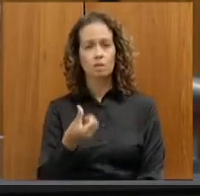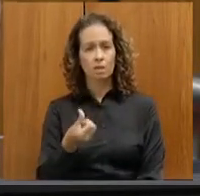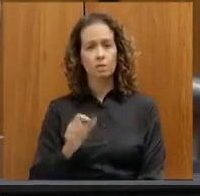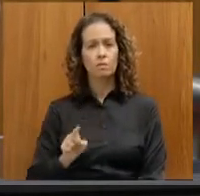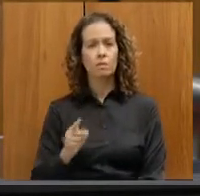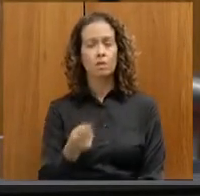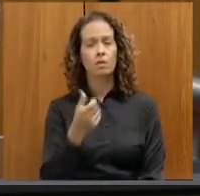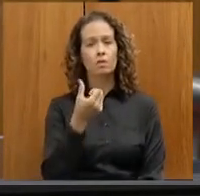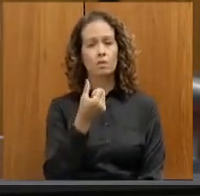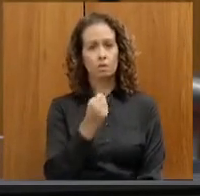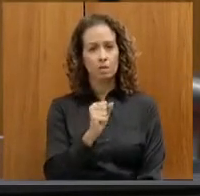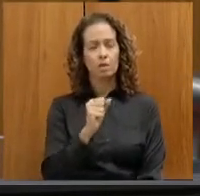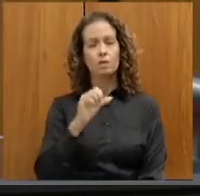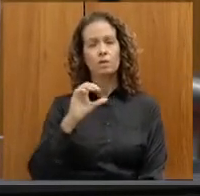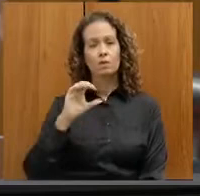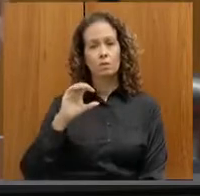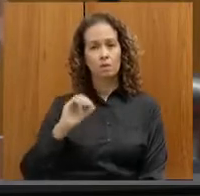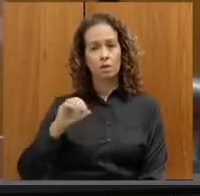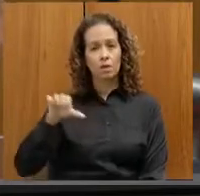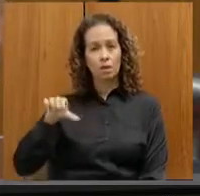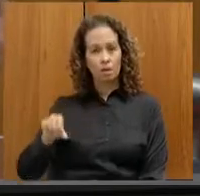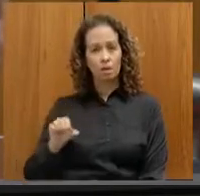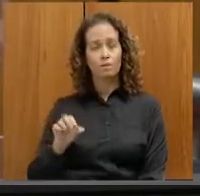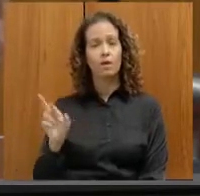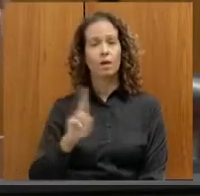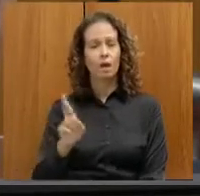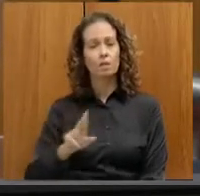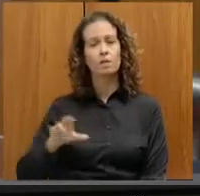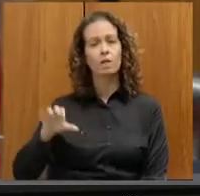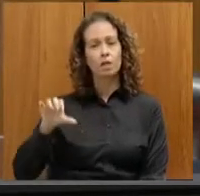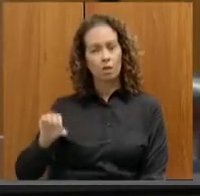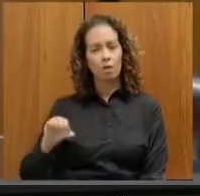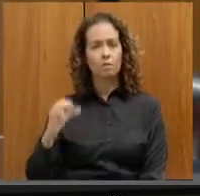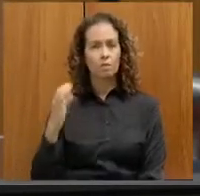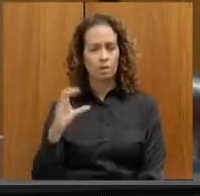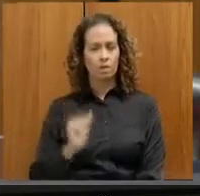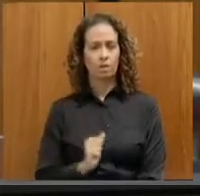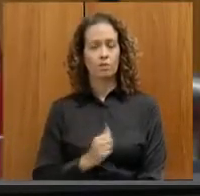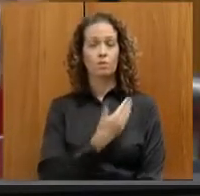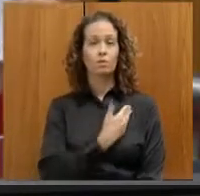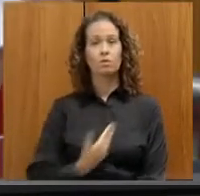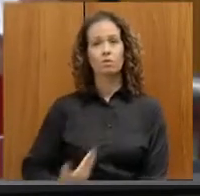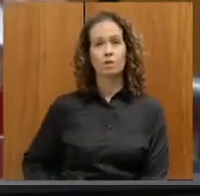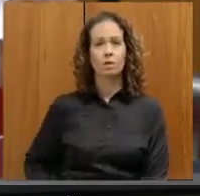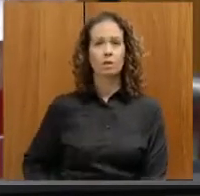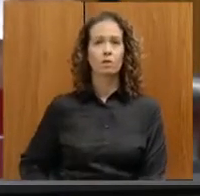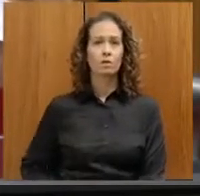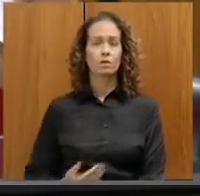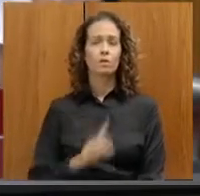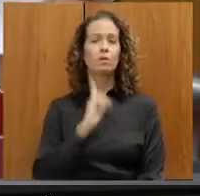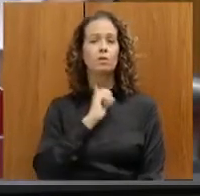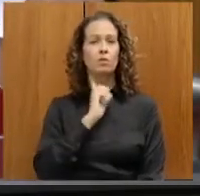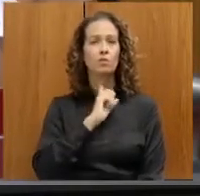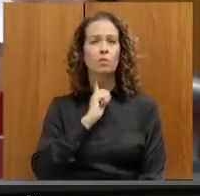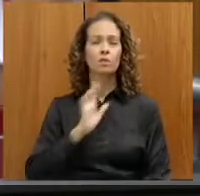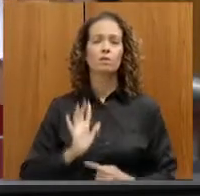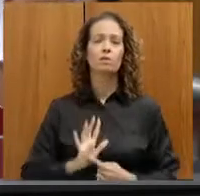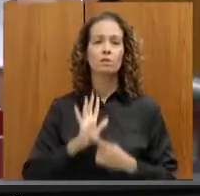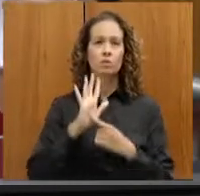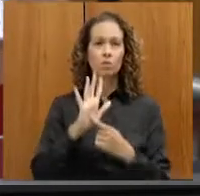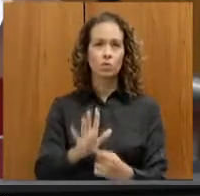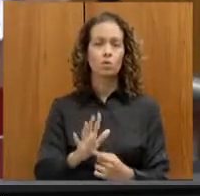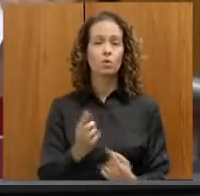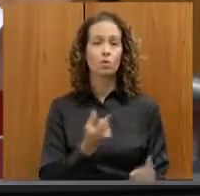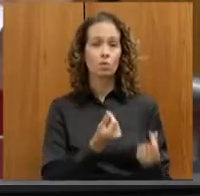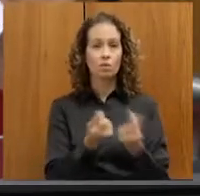1809 reais e 900 governo de Minas indicou um saldo financeiro ou seja